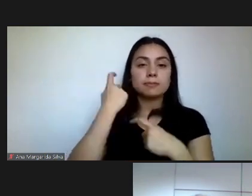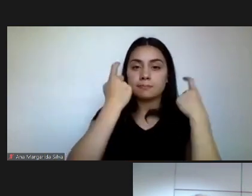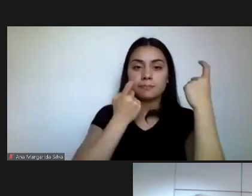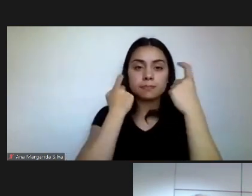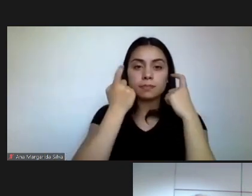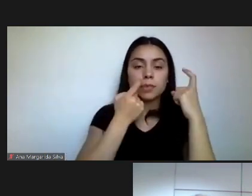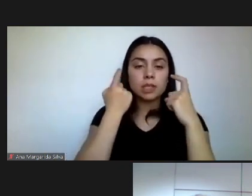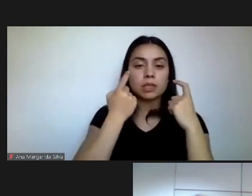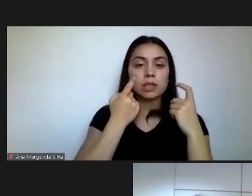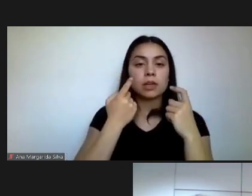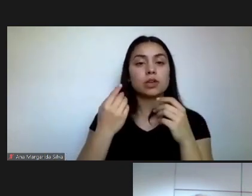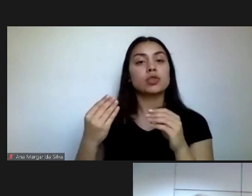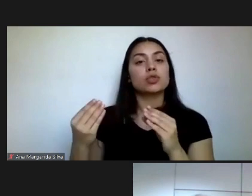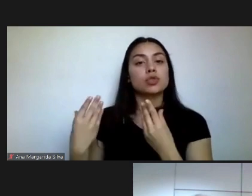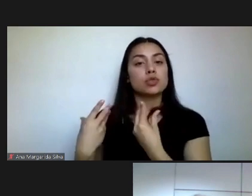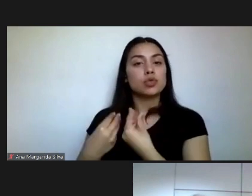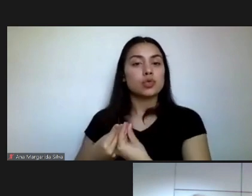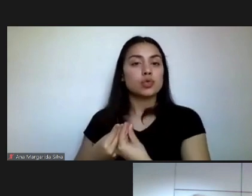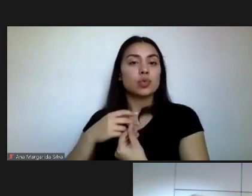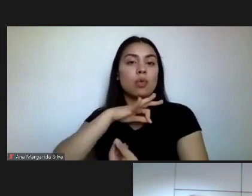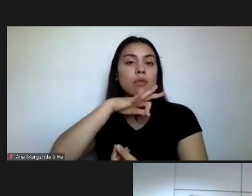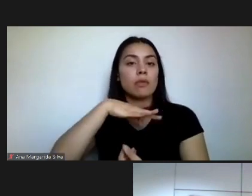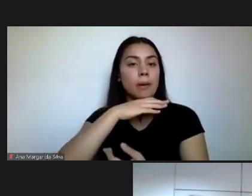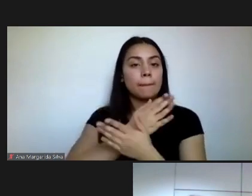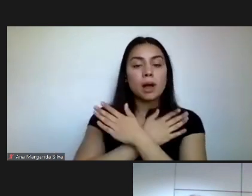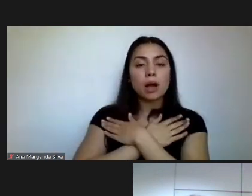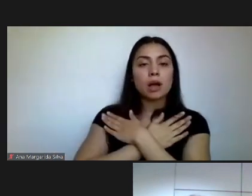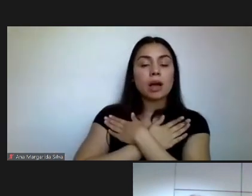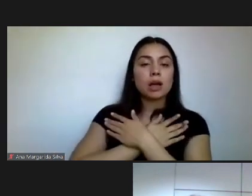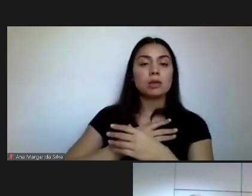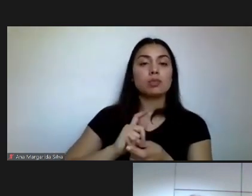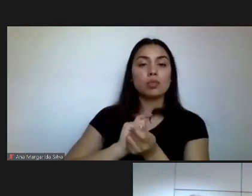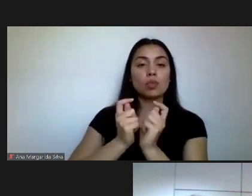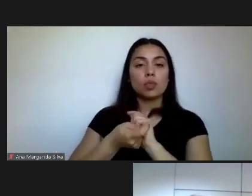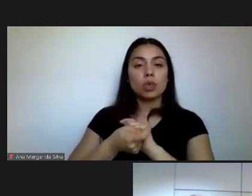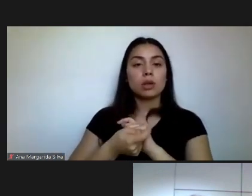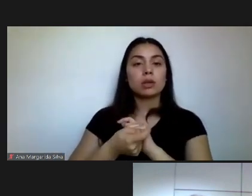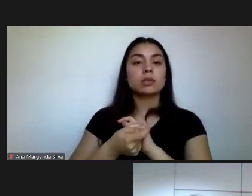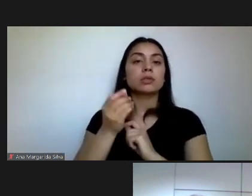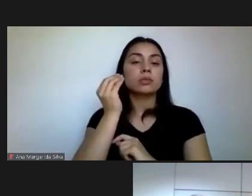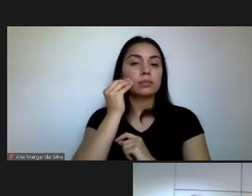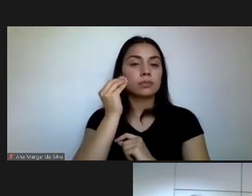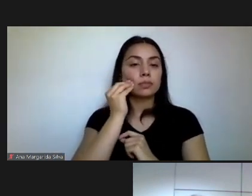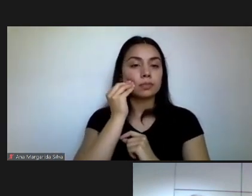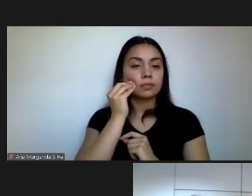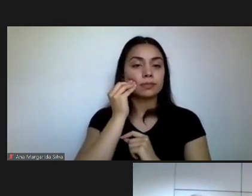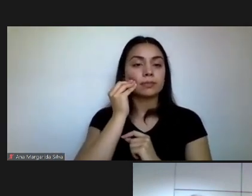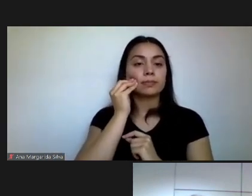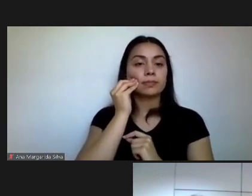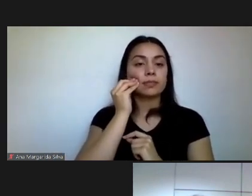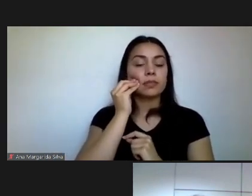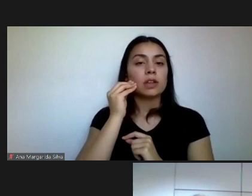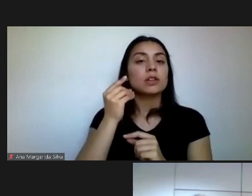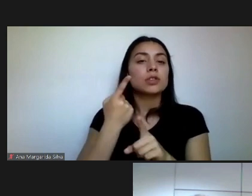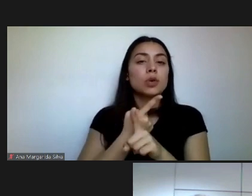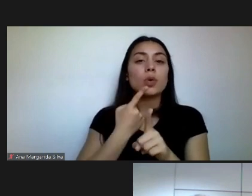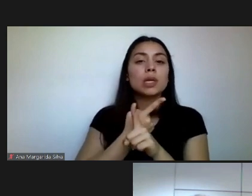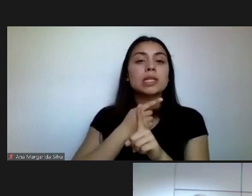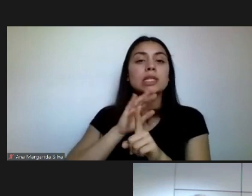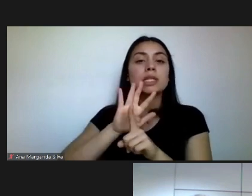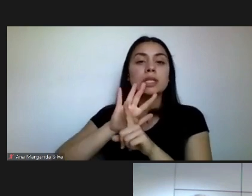pares. Eu acho que uma das grandes reflexões é que eu acho que é um bocadinho mais aquilo que nos une, não é? Eu acho que percebemos muito